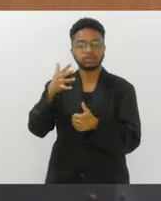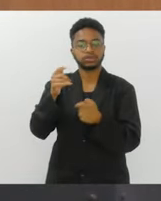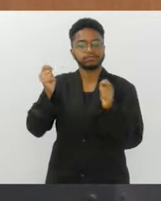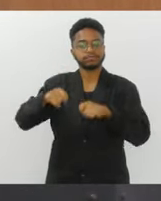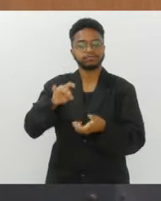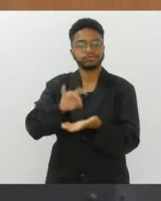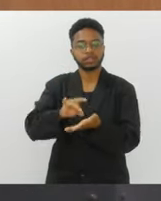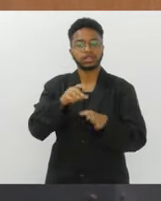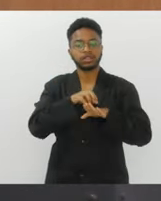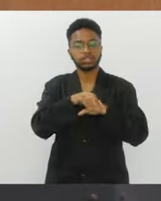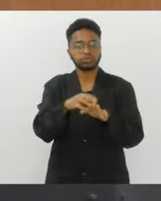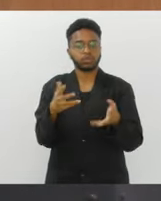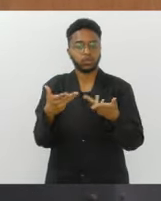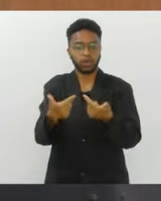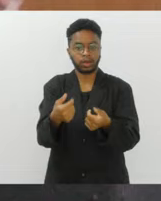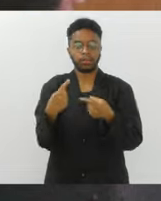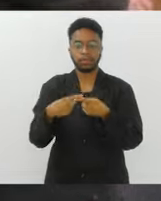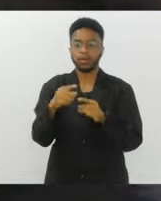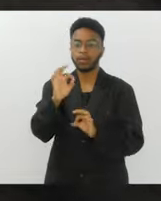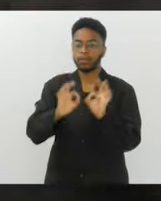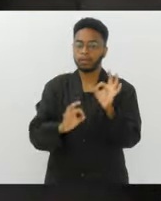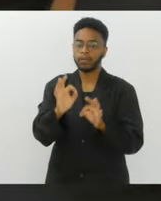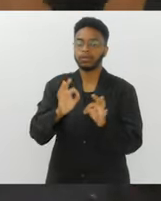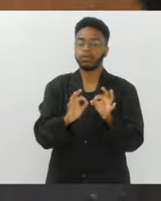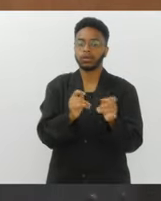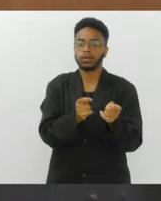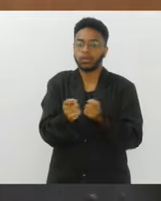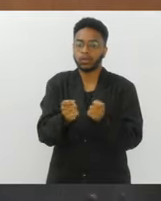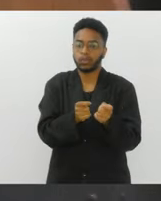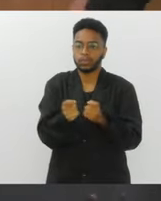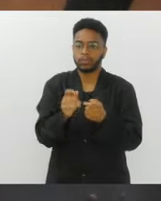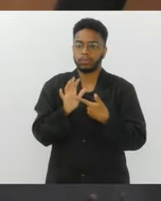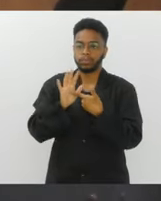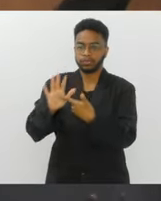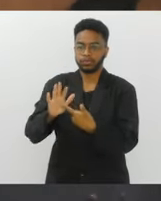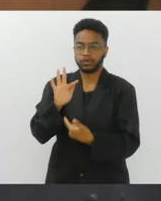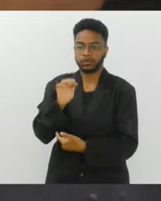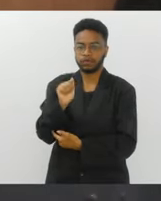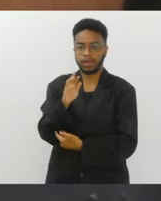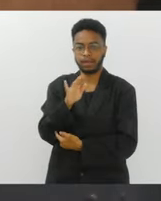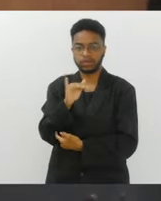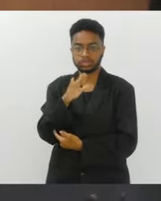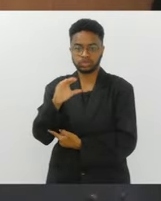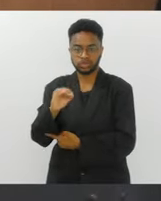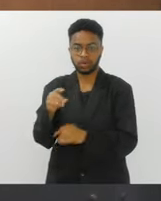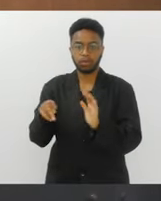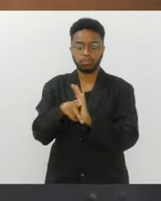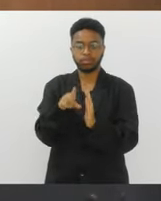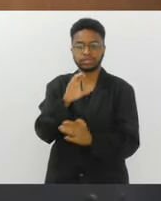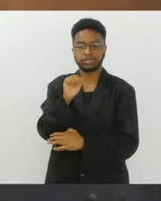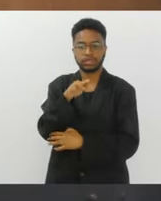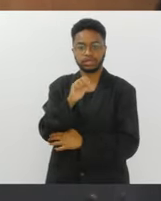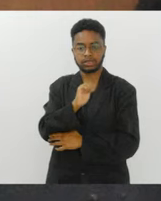eficiente. Nesse plano de contingenciamento que foi apresentado pelo Fabrício, na da Central Logística,